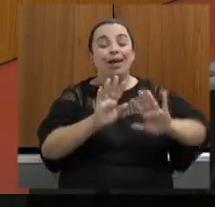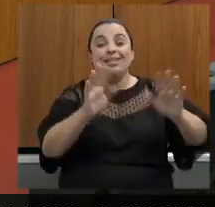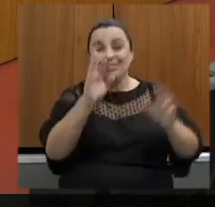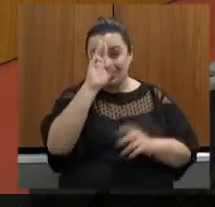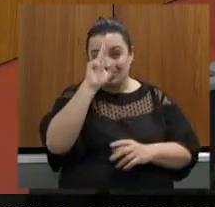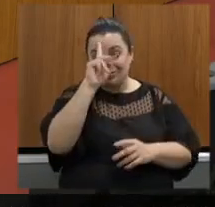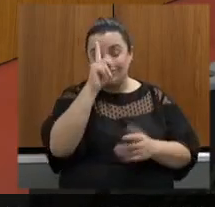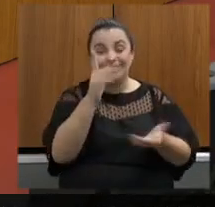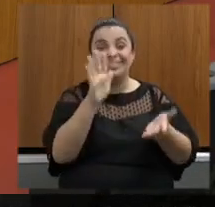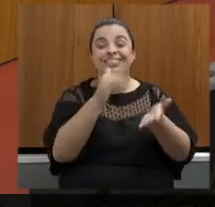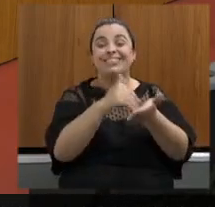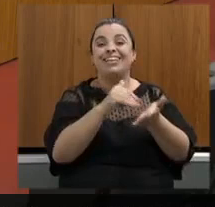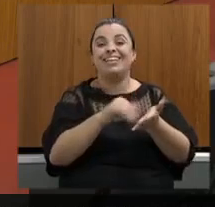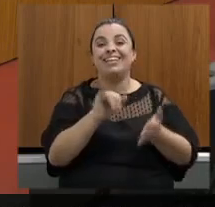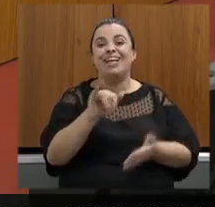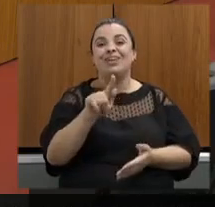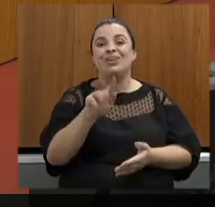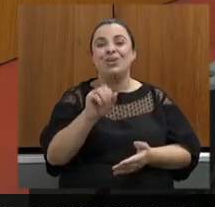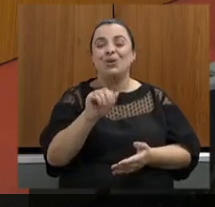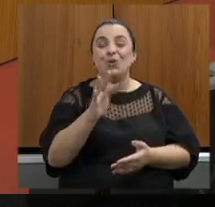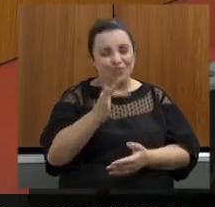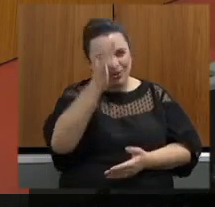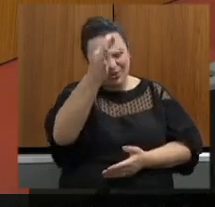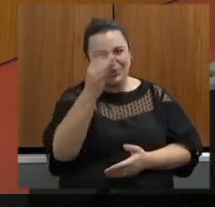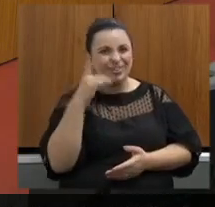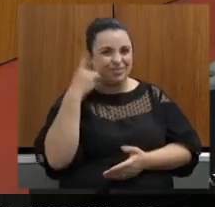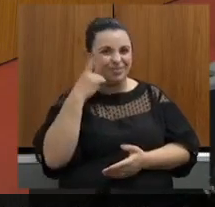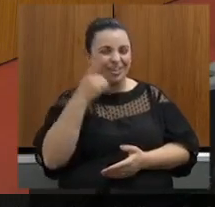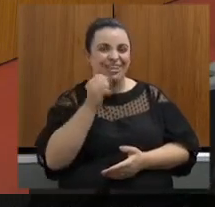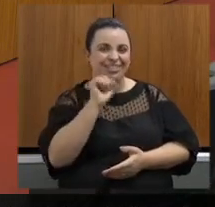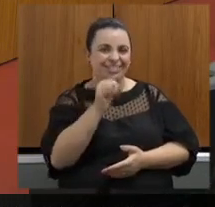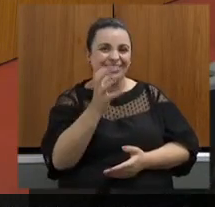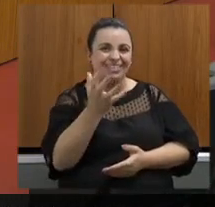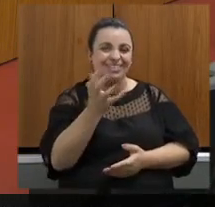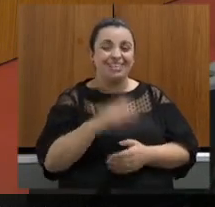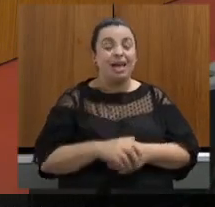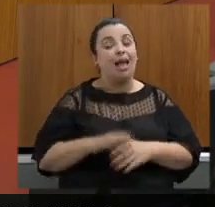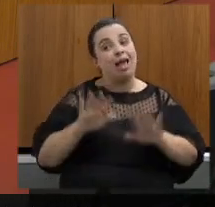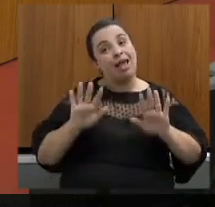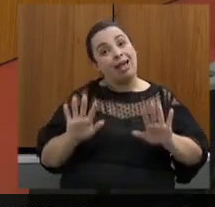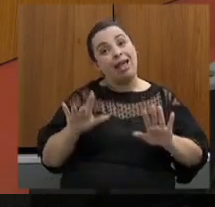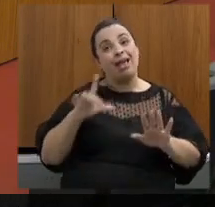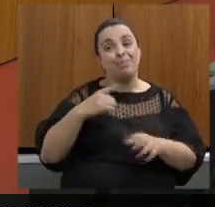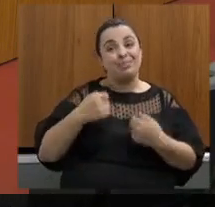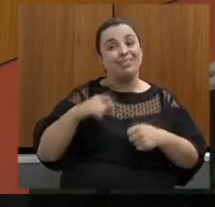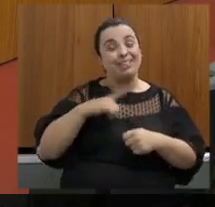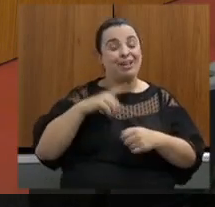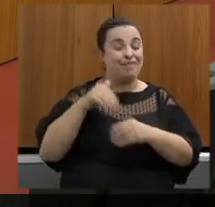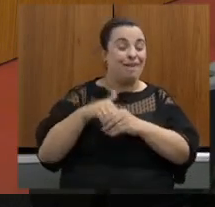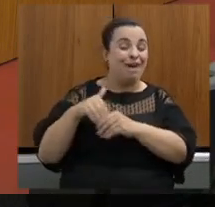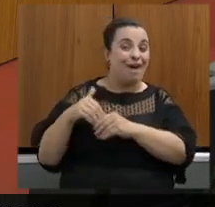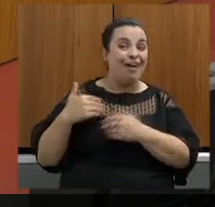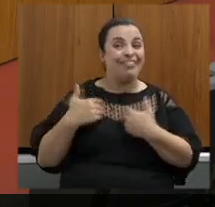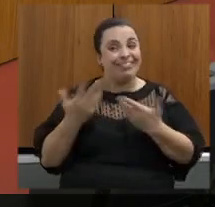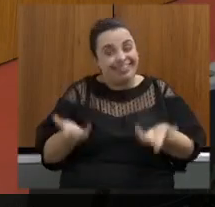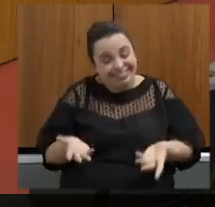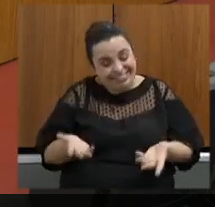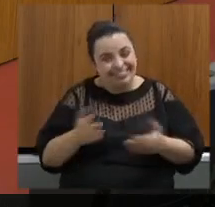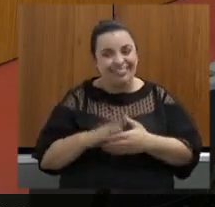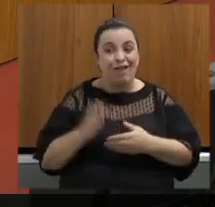aí que se assim o desejar aí tem que ter voto Pois é Obrigado pela preferência viu Presidente